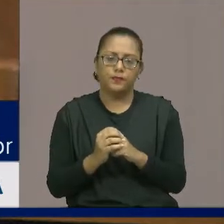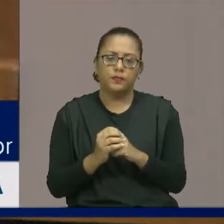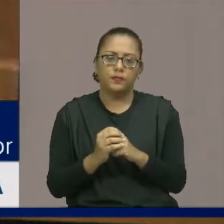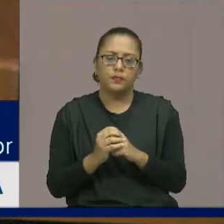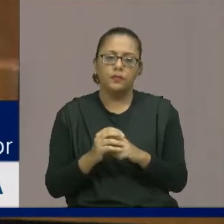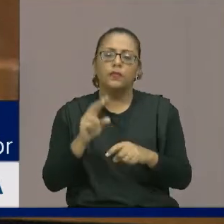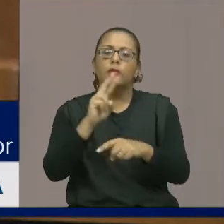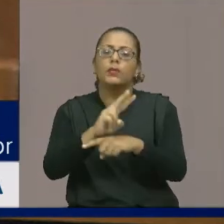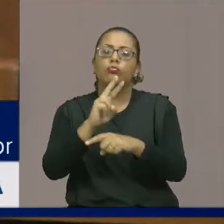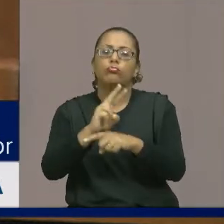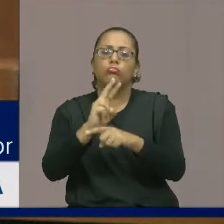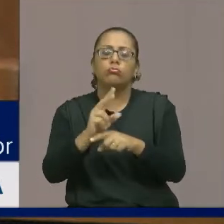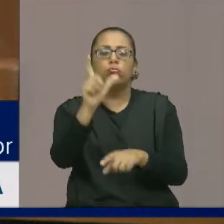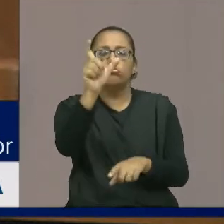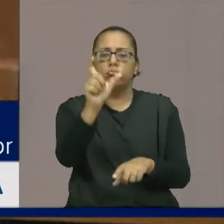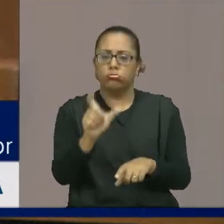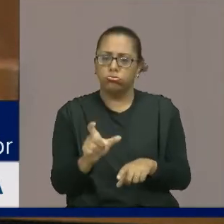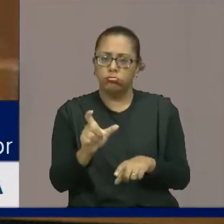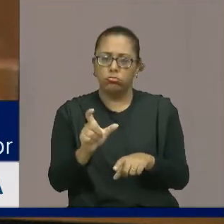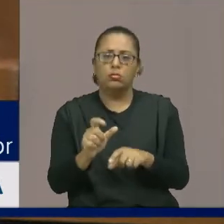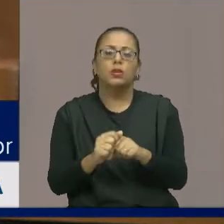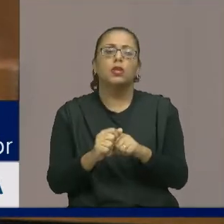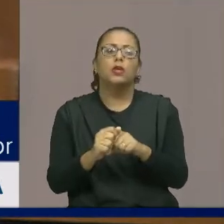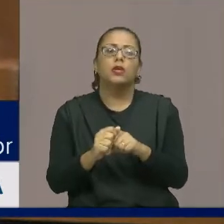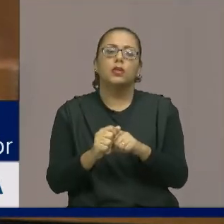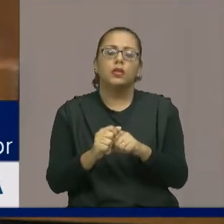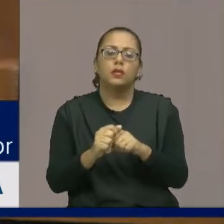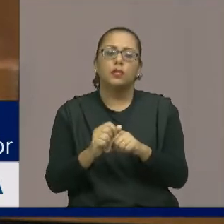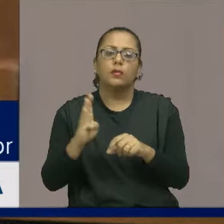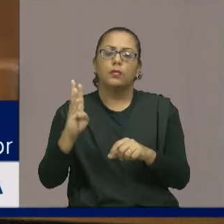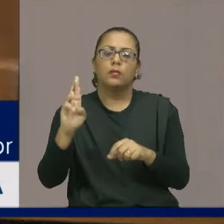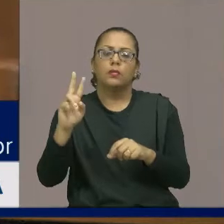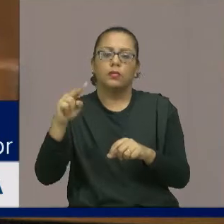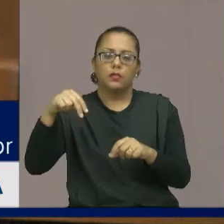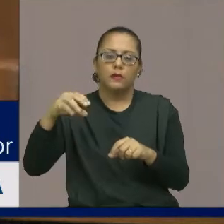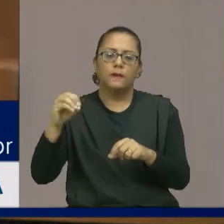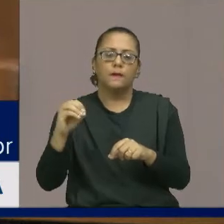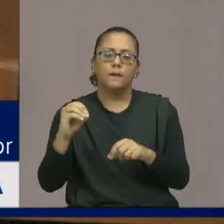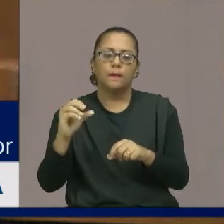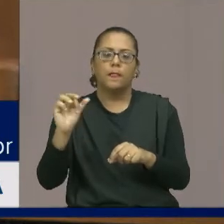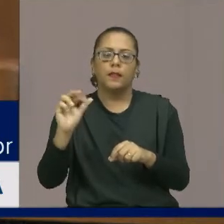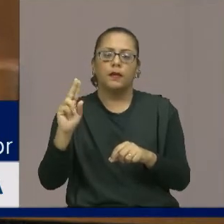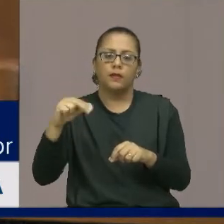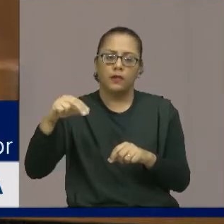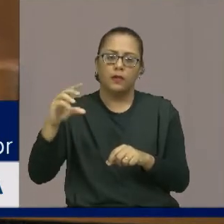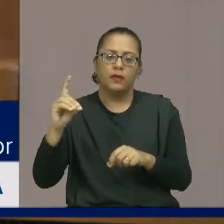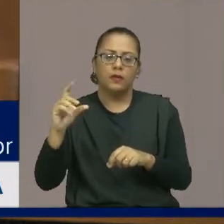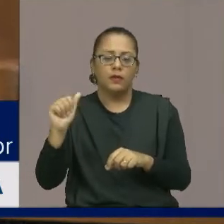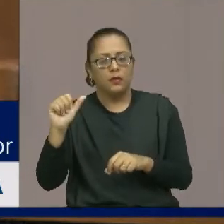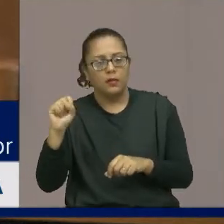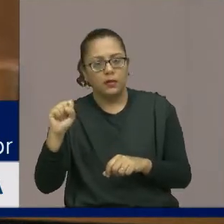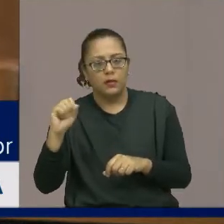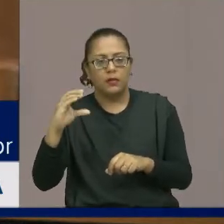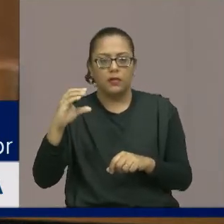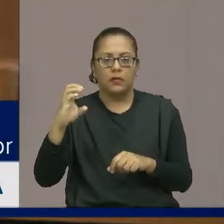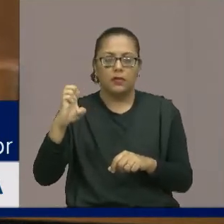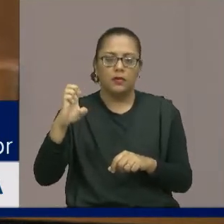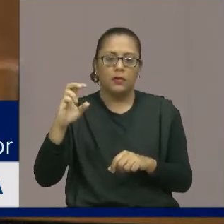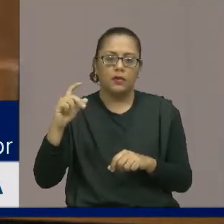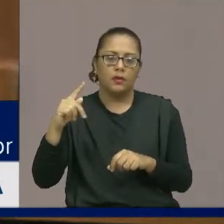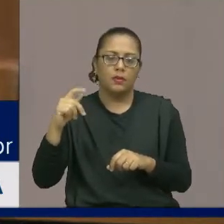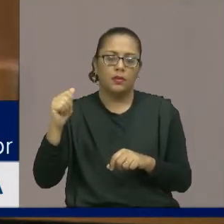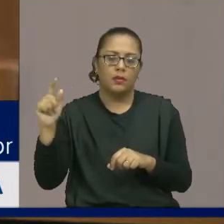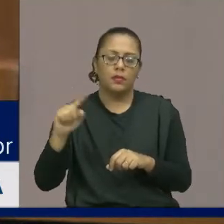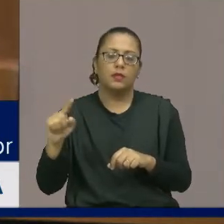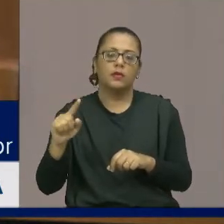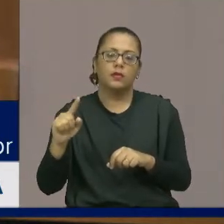Proteção ao cidadão, Bruno Henrique. Fundaz e Cepaz, Jorge Zenha, grande abraço ao Jorge Zenha também,